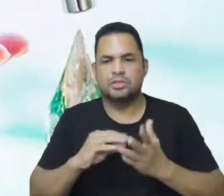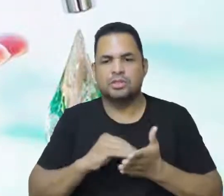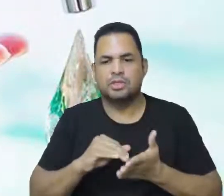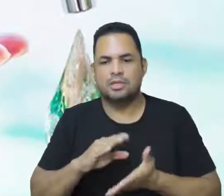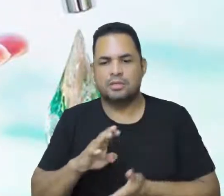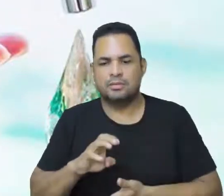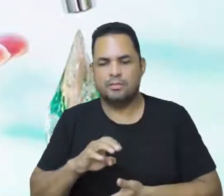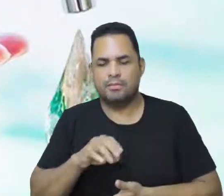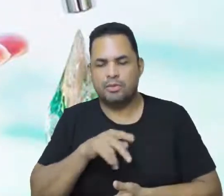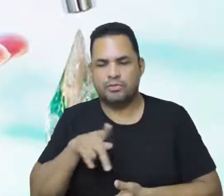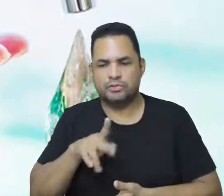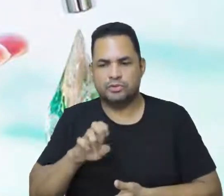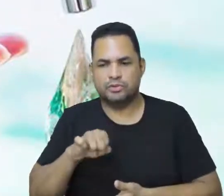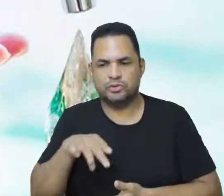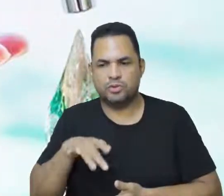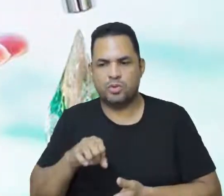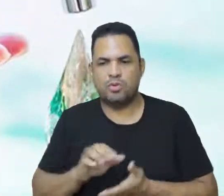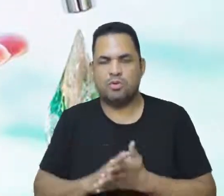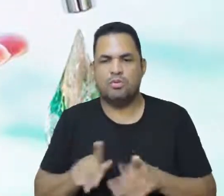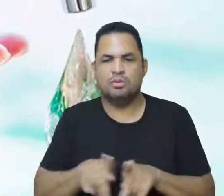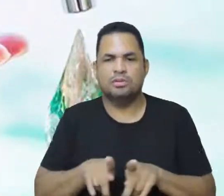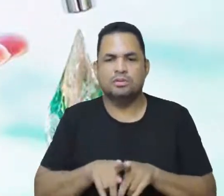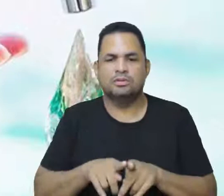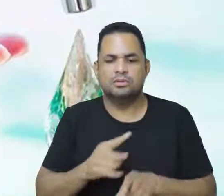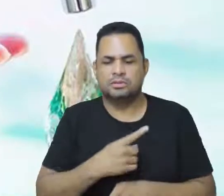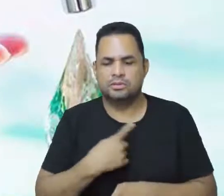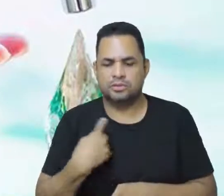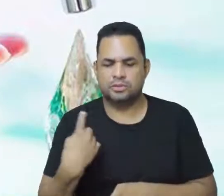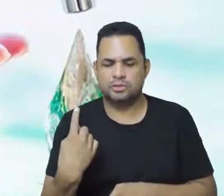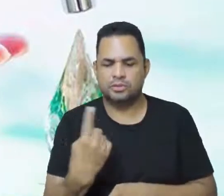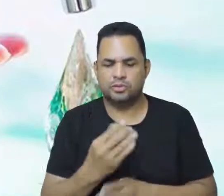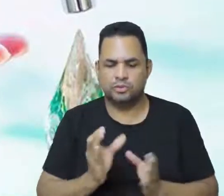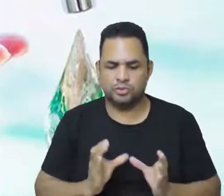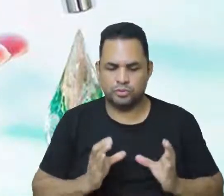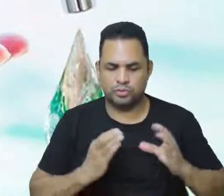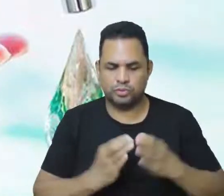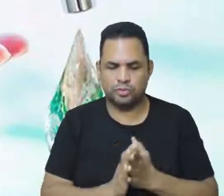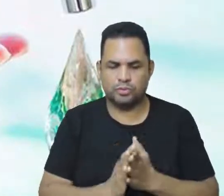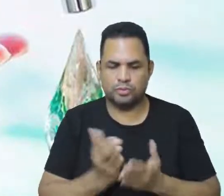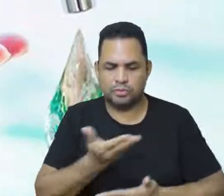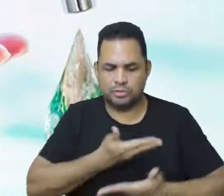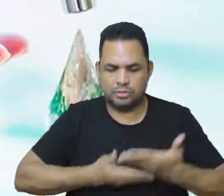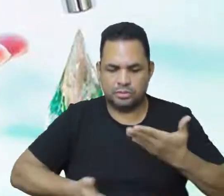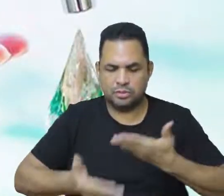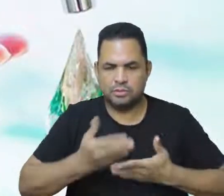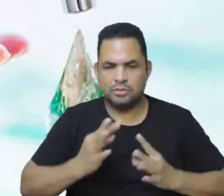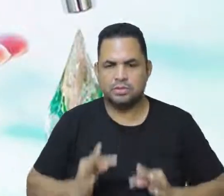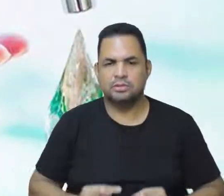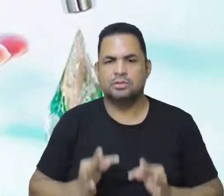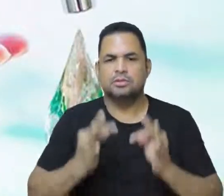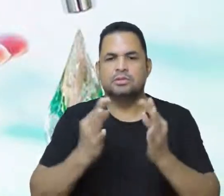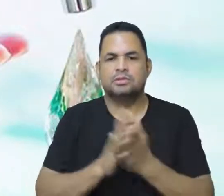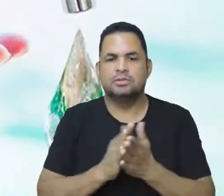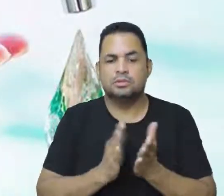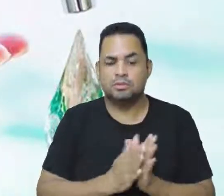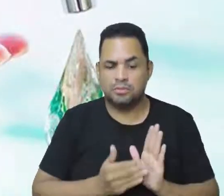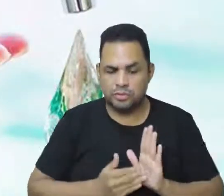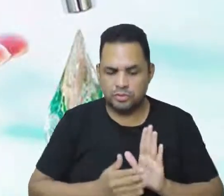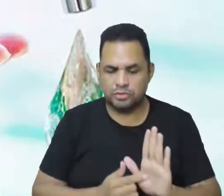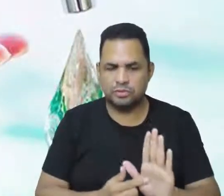maravilhosa que forma a mediação tecnológica. Estamos levando até